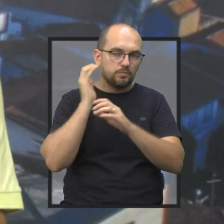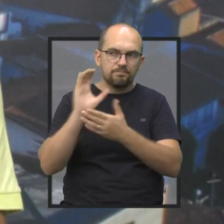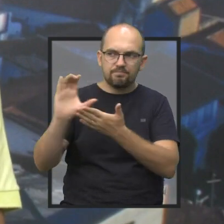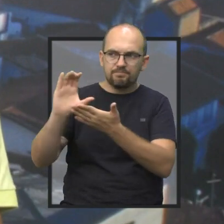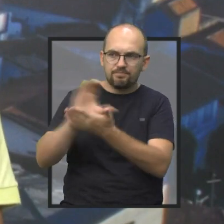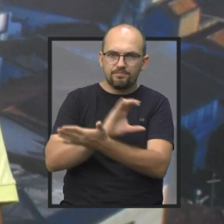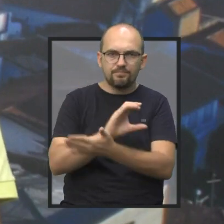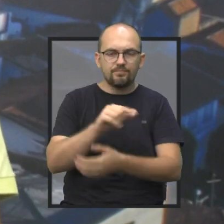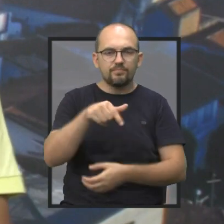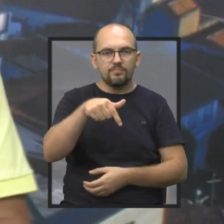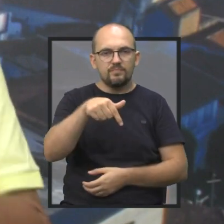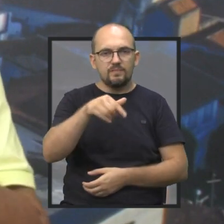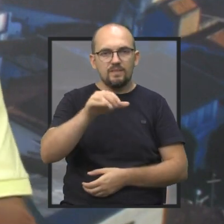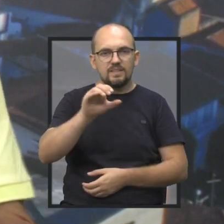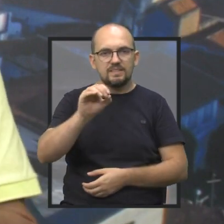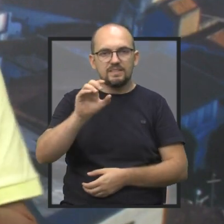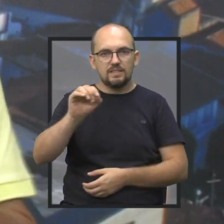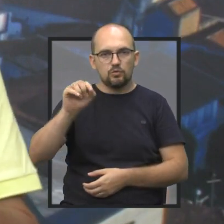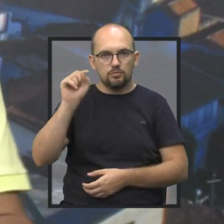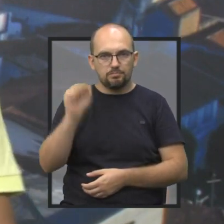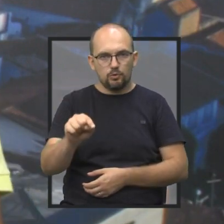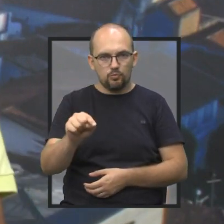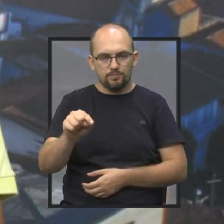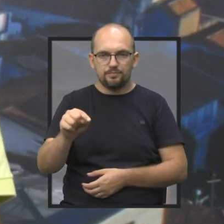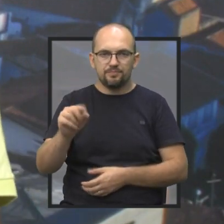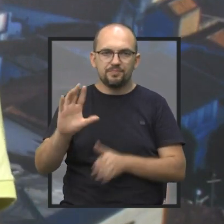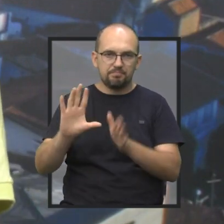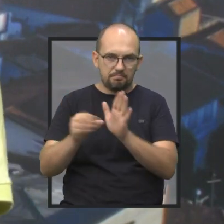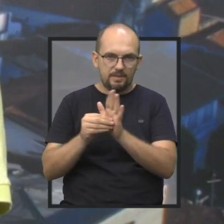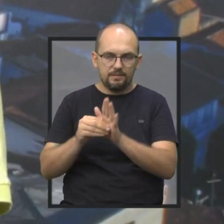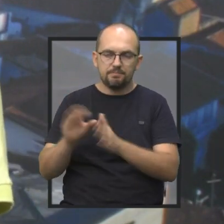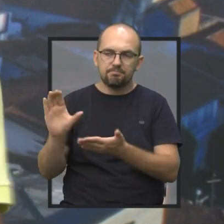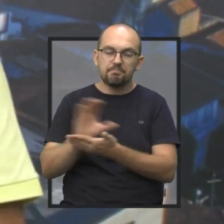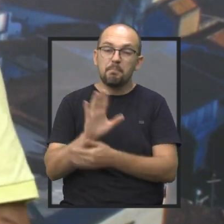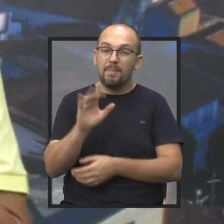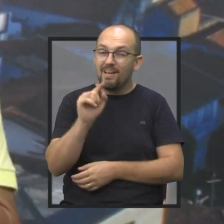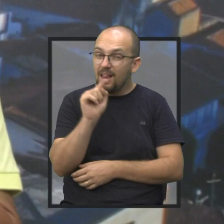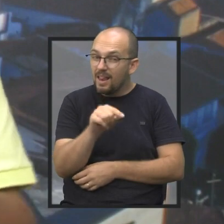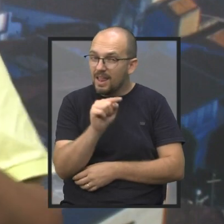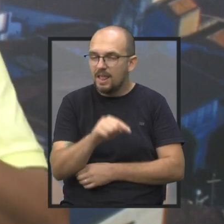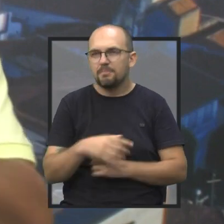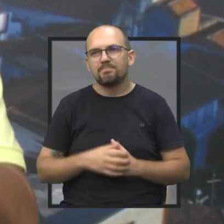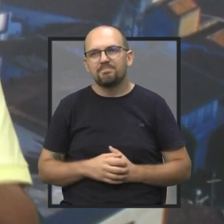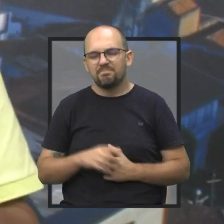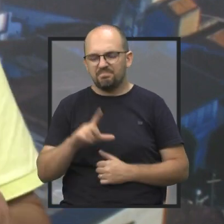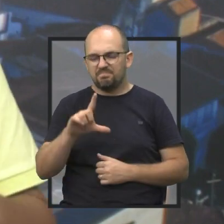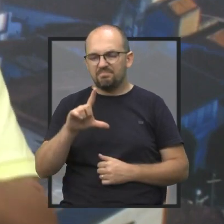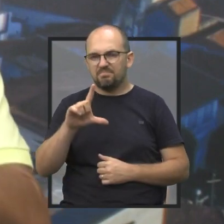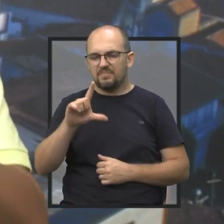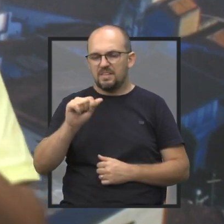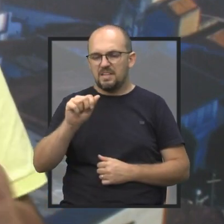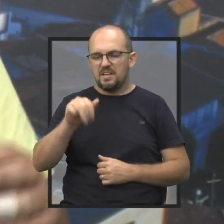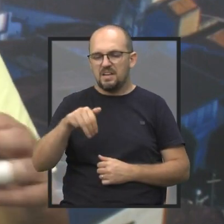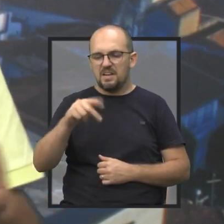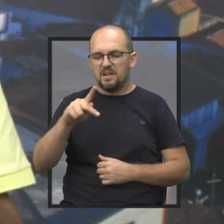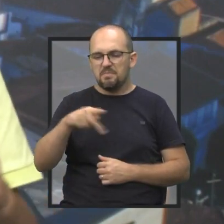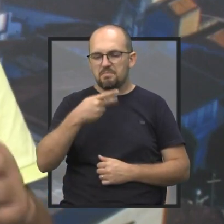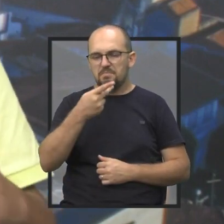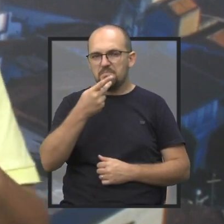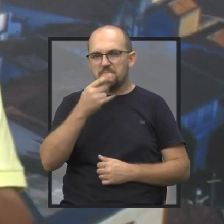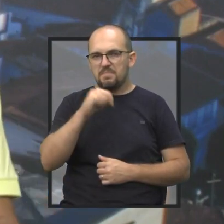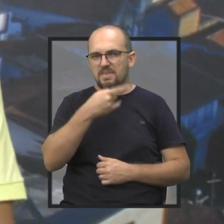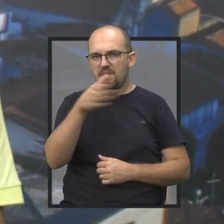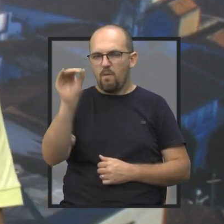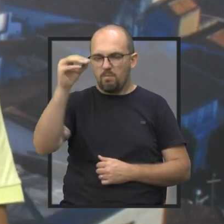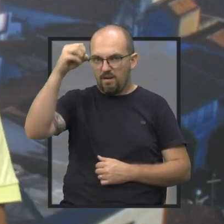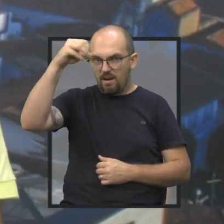de 700 mil. Mas ali, Ângelo, eu vou te falar, ali o Lampião abraçou, pegou,